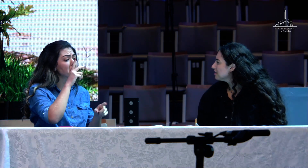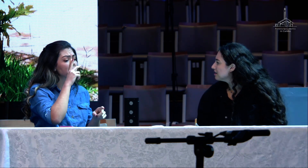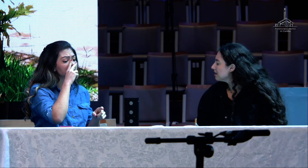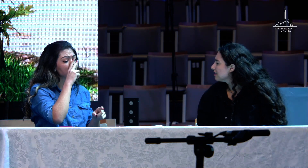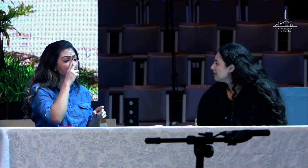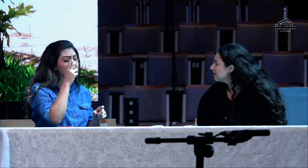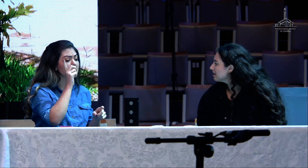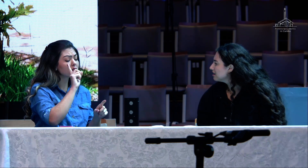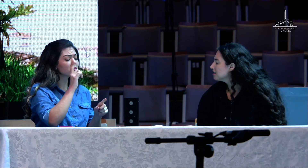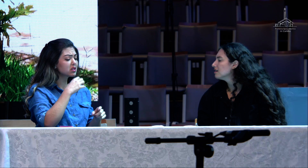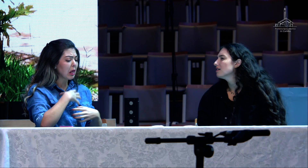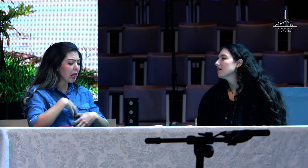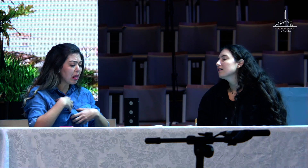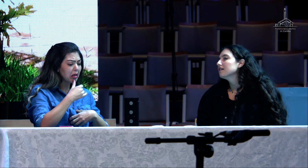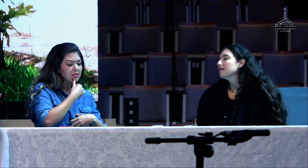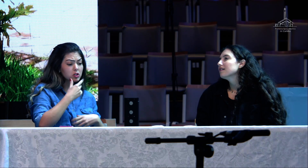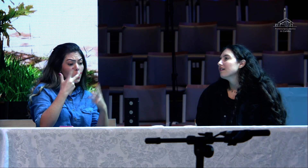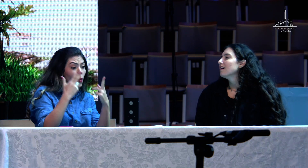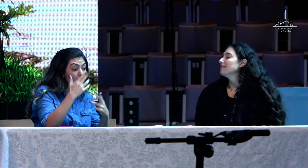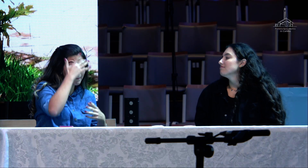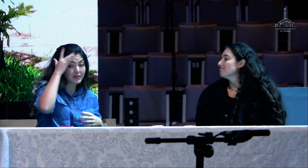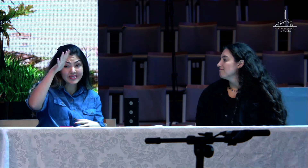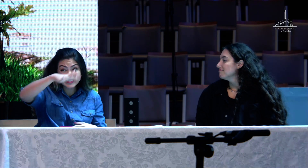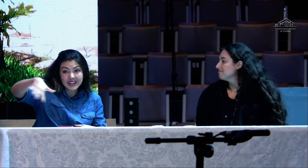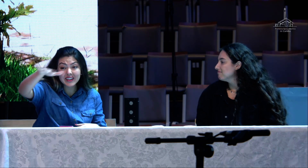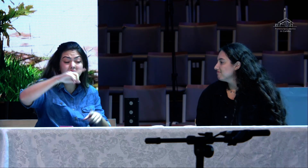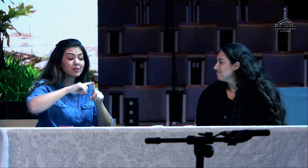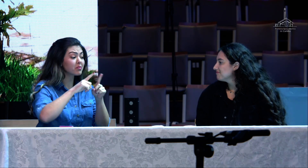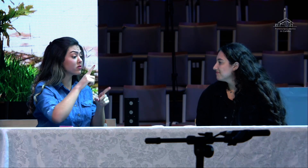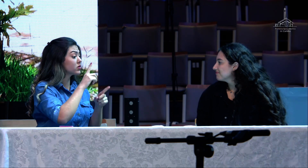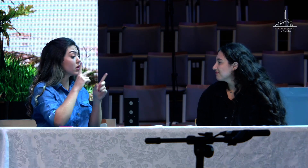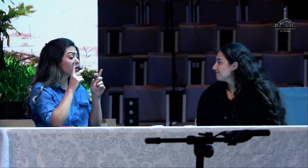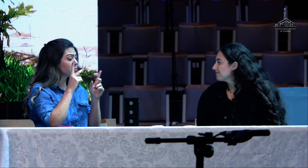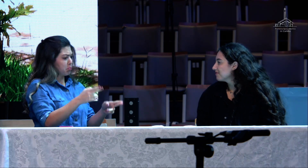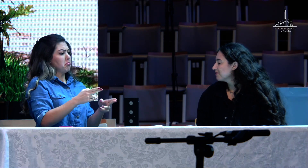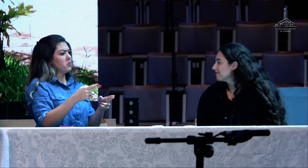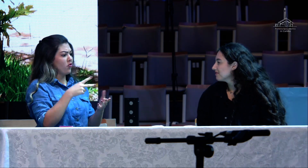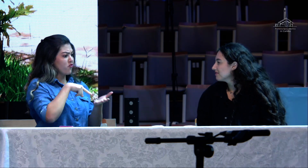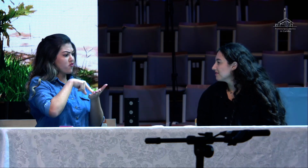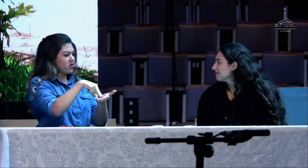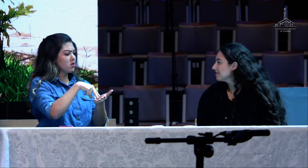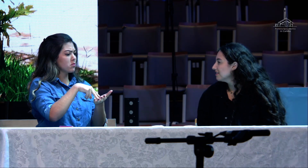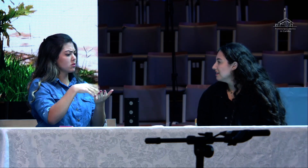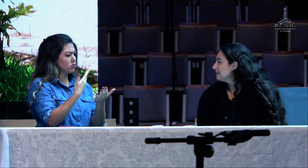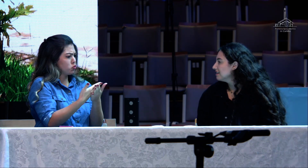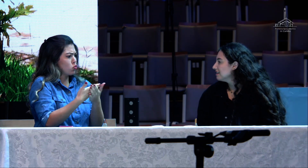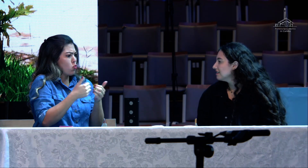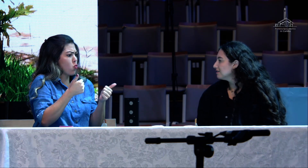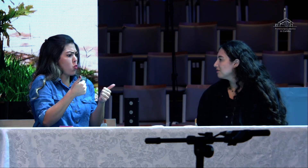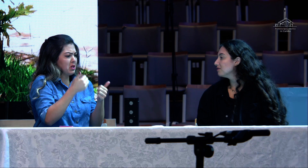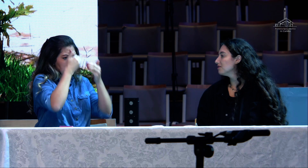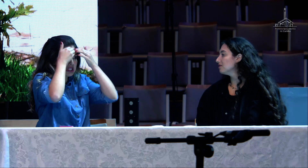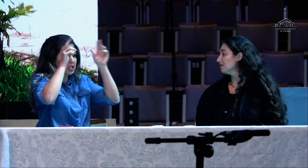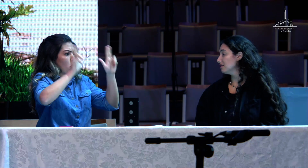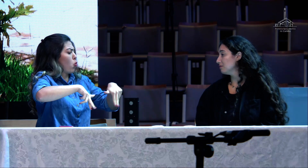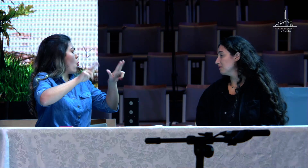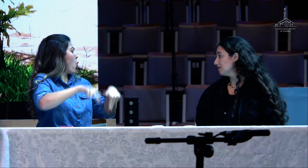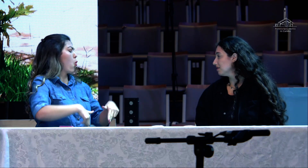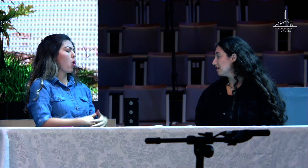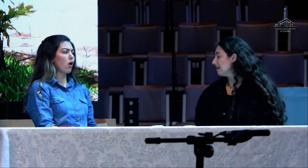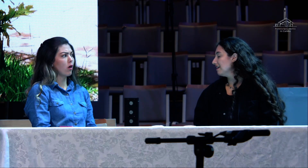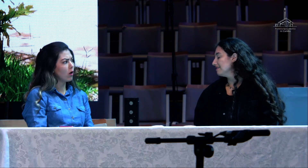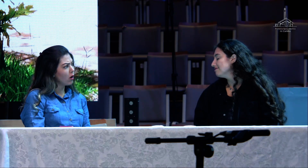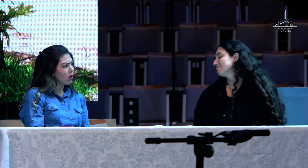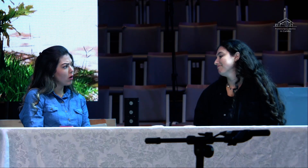estive com você naqueles momentos e você não fica como as demais pessoas ficam. Você parece mais firme,